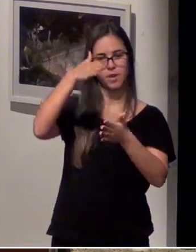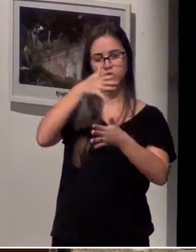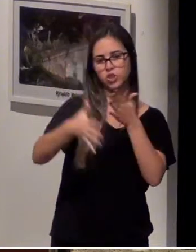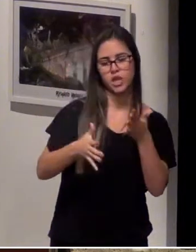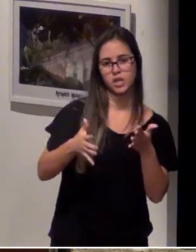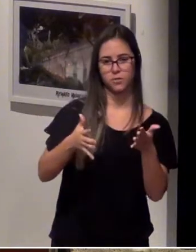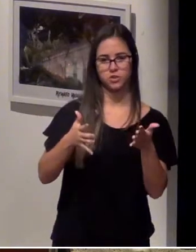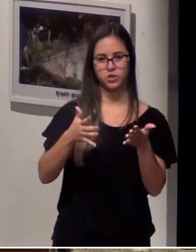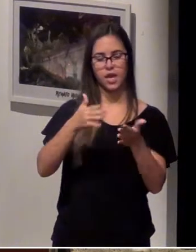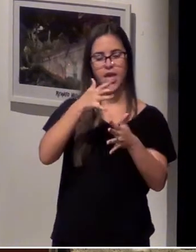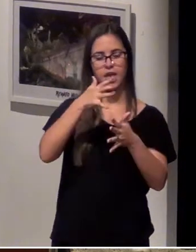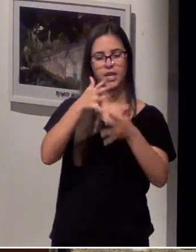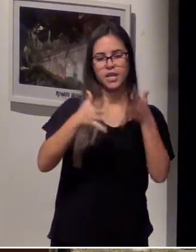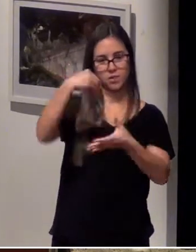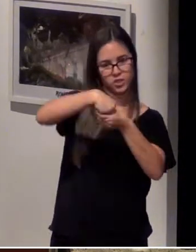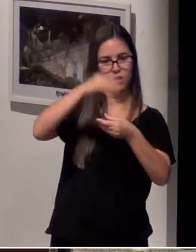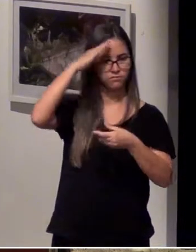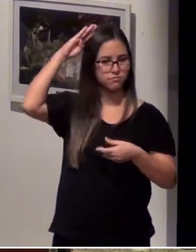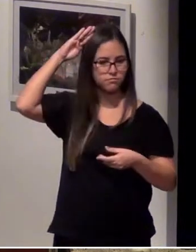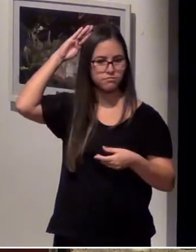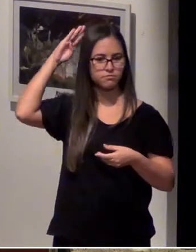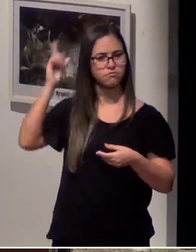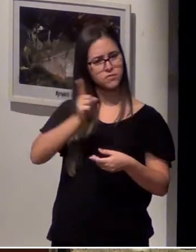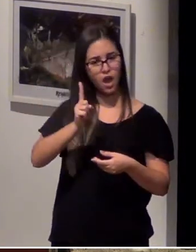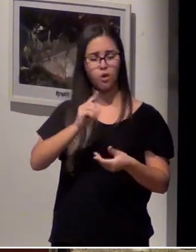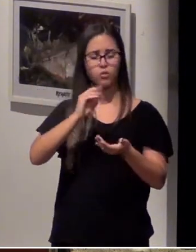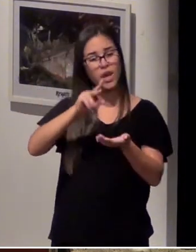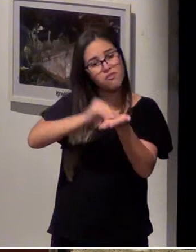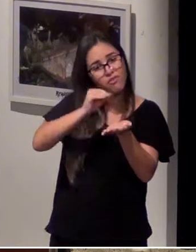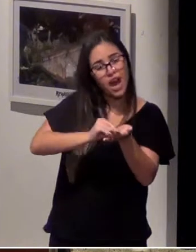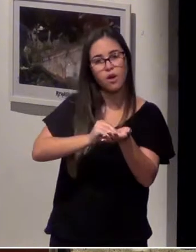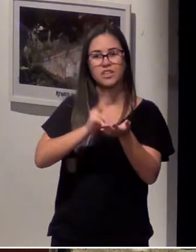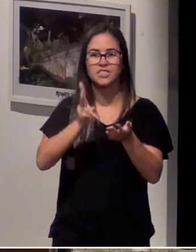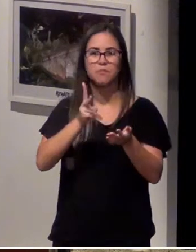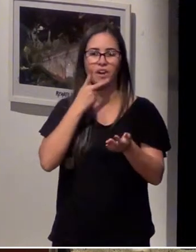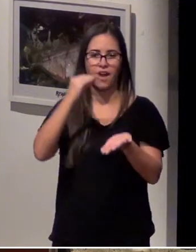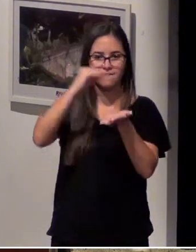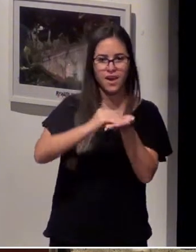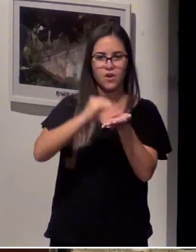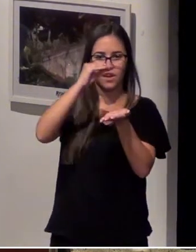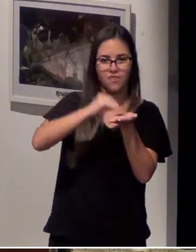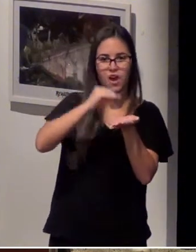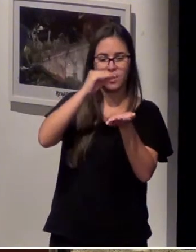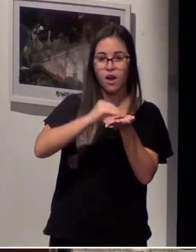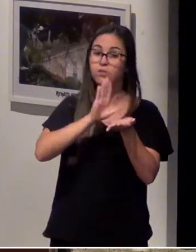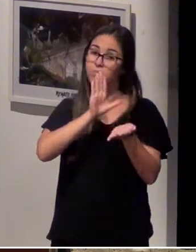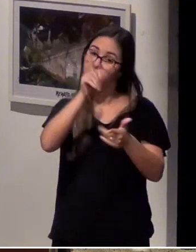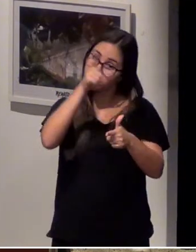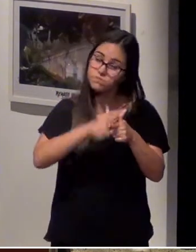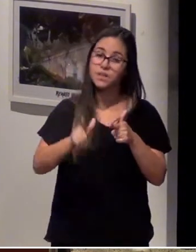Libras, Libras acadêmica. Não é que ele tem falta, o tempo todo a gente fala de falta, mas a questão